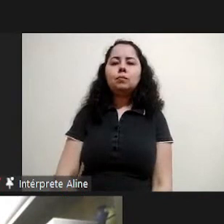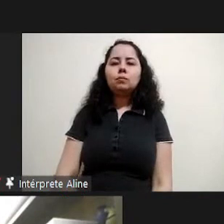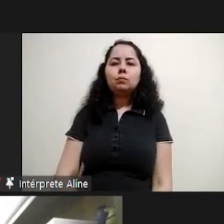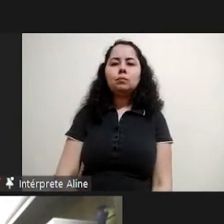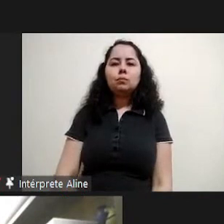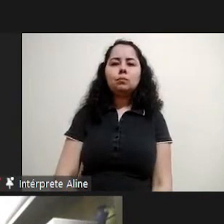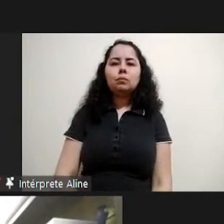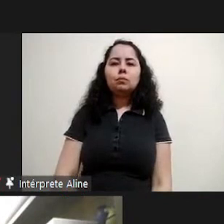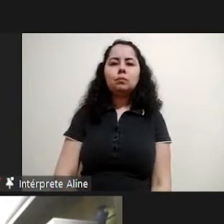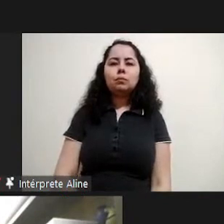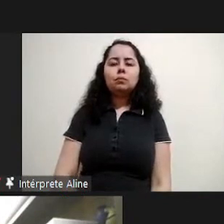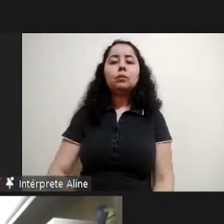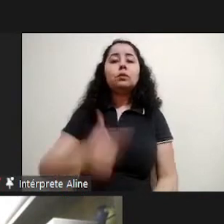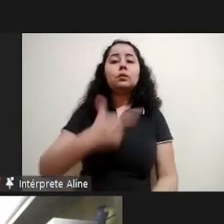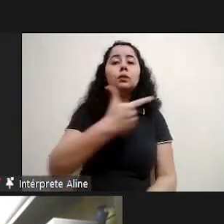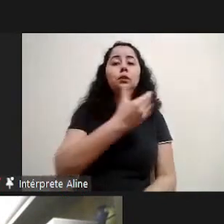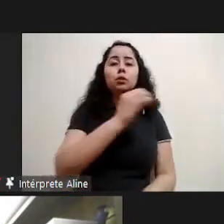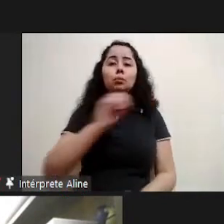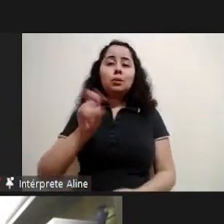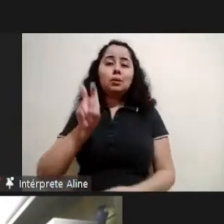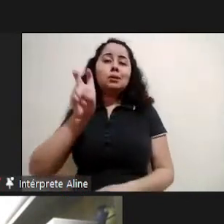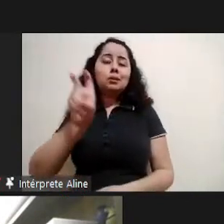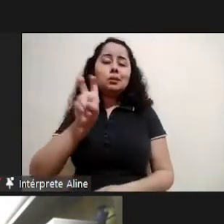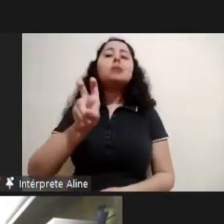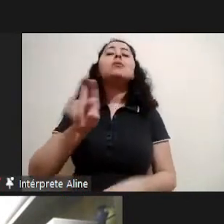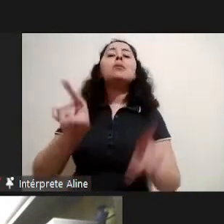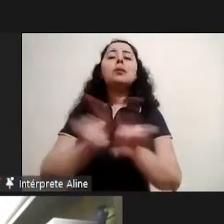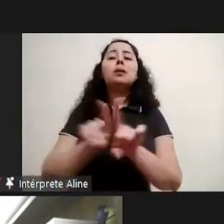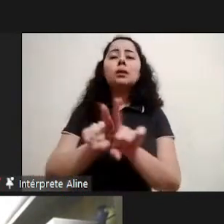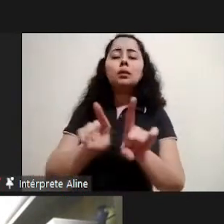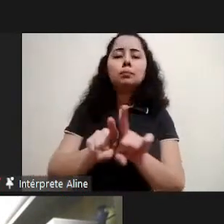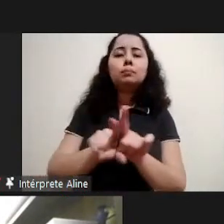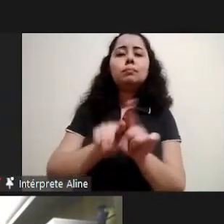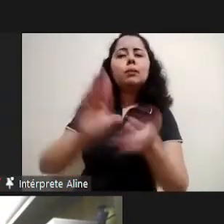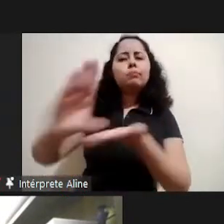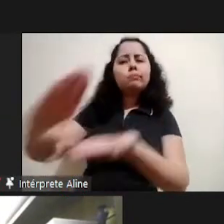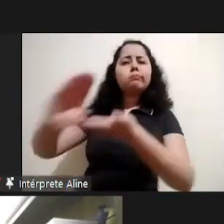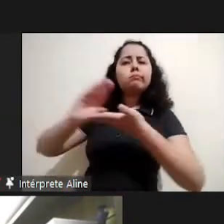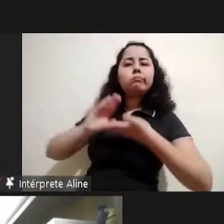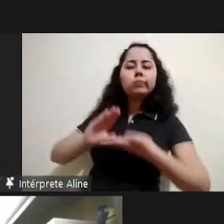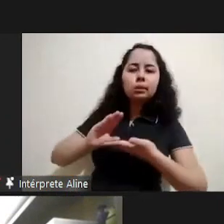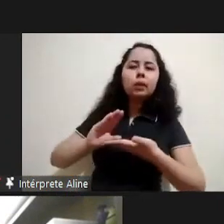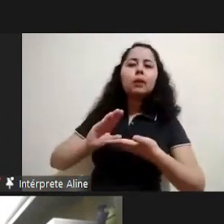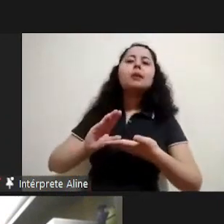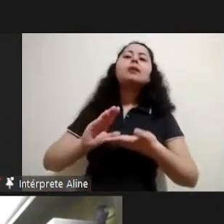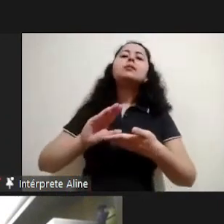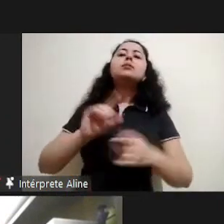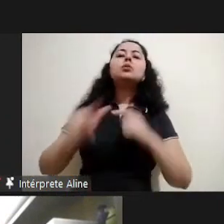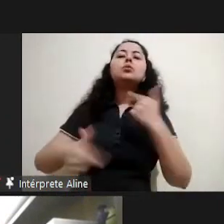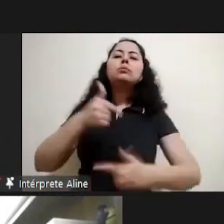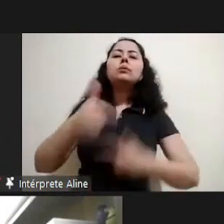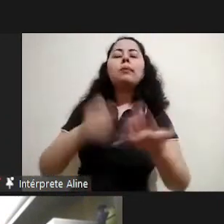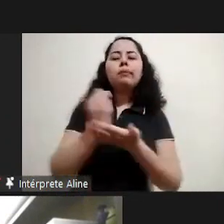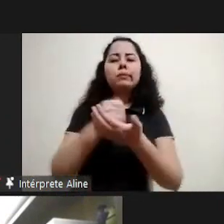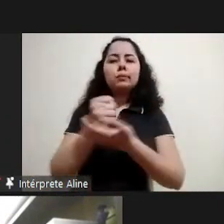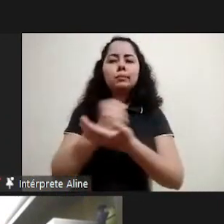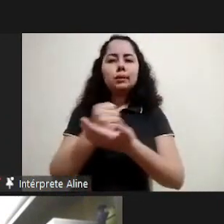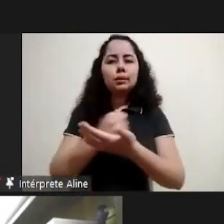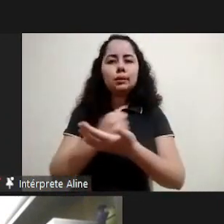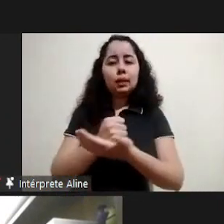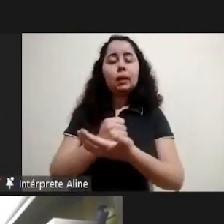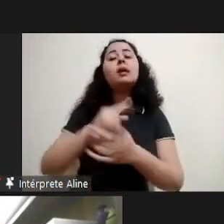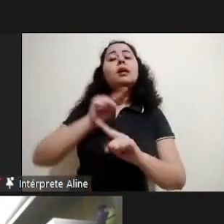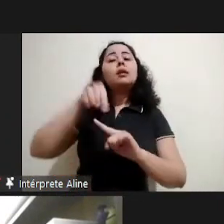Em 2005, recebe a Comenda de Mérito Ensino Farmacêutico, Conselho Regional de Farmácia de Minas Gerais, e em 2004, o